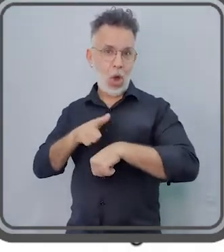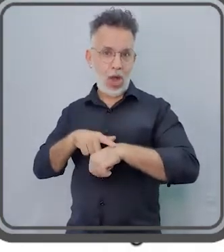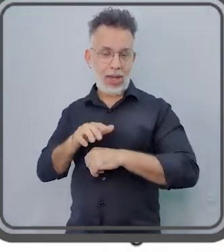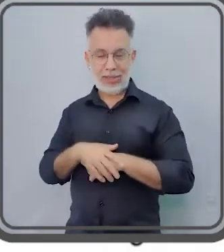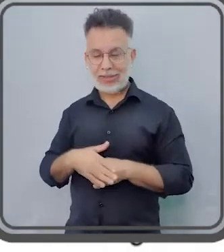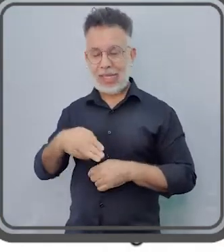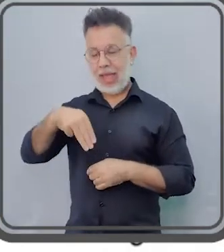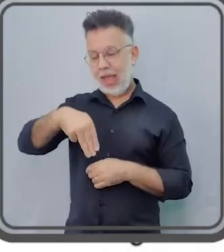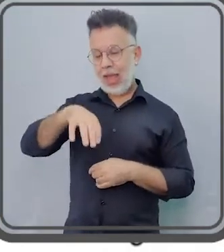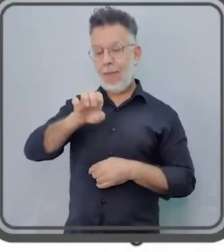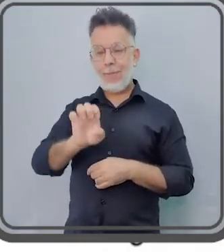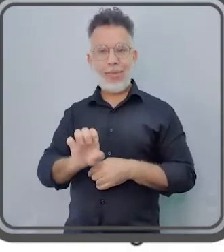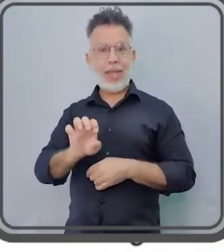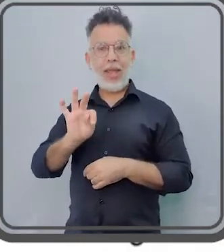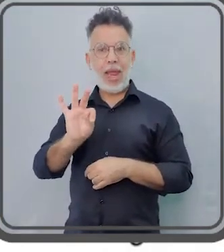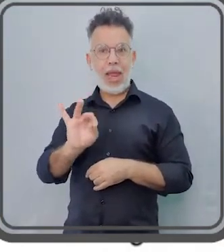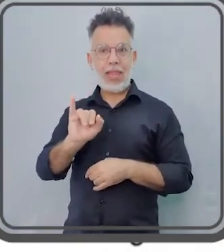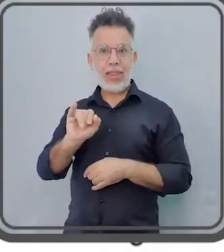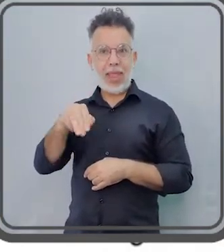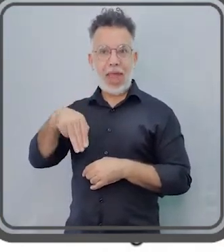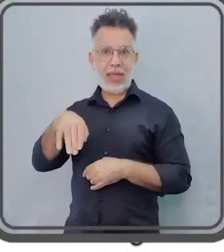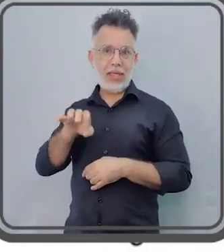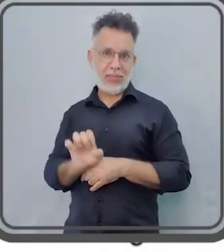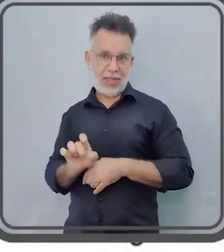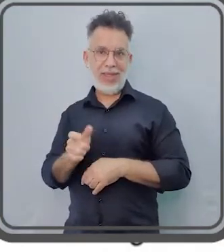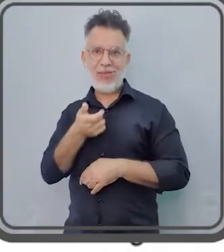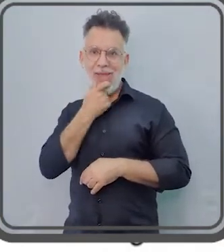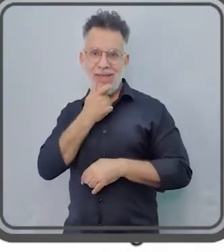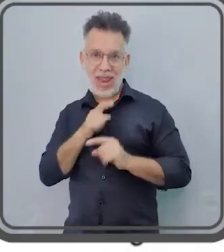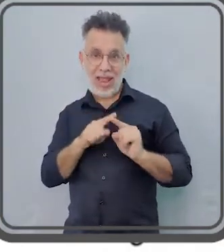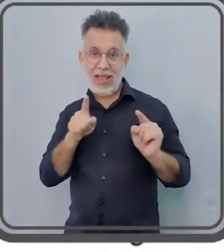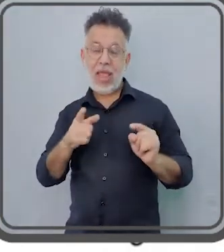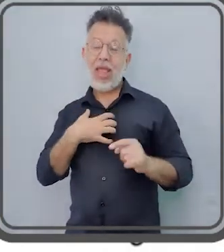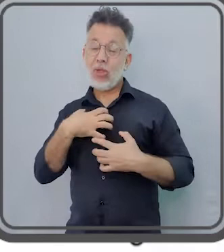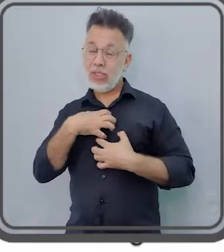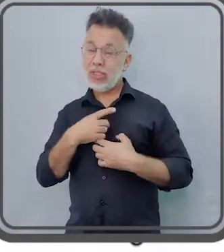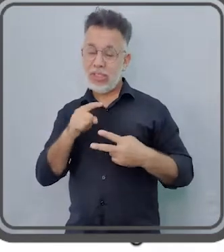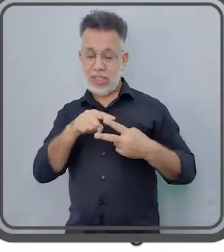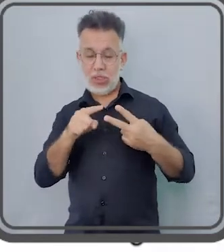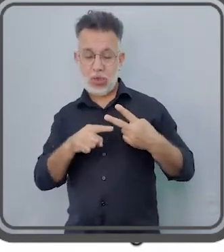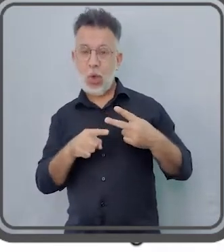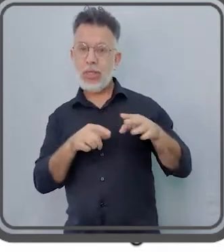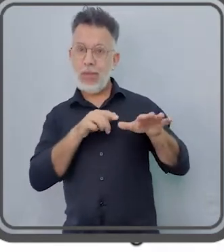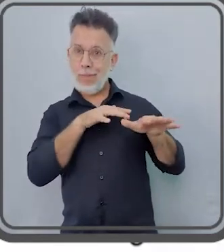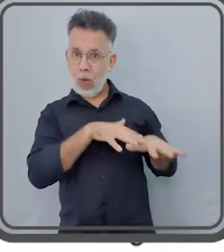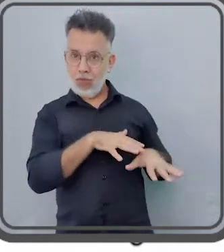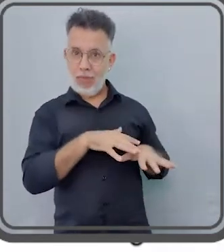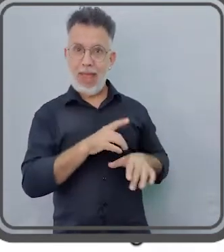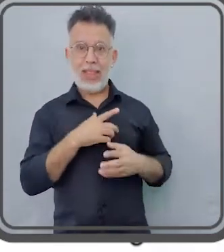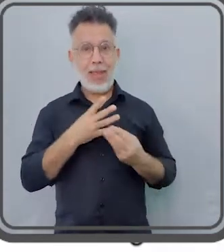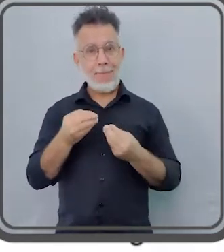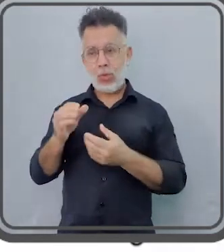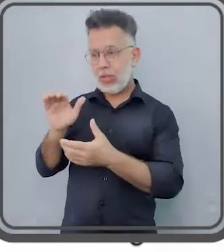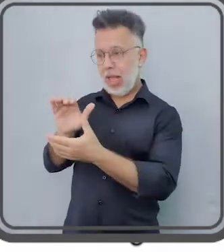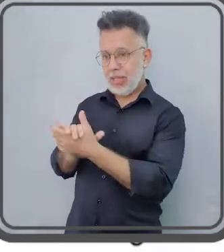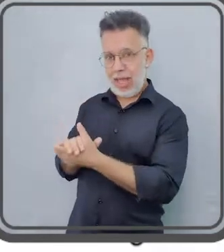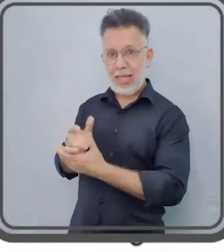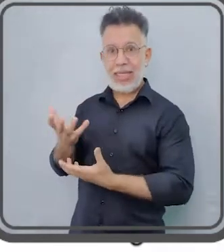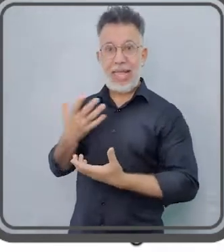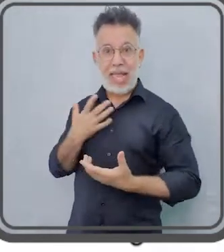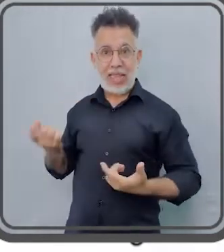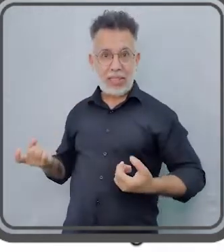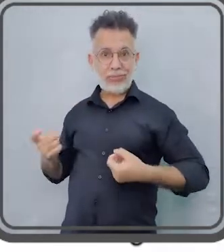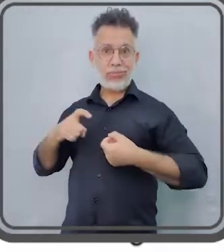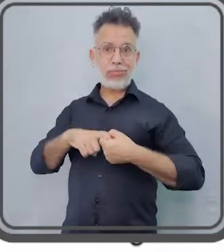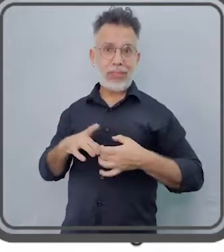conhecer. Então, eu sinto que tem esses dois grandes movimentos de muitos casais querendo se reconectar de uma forma mais